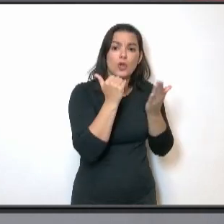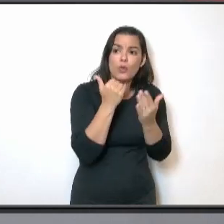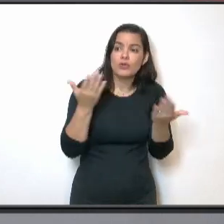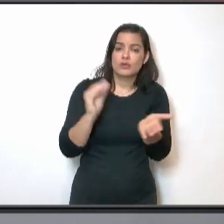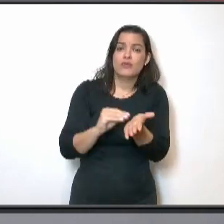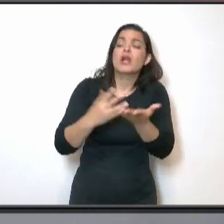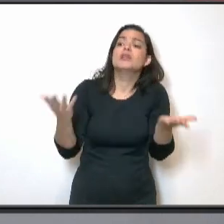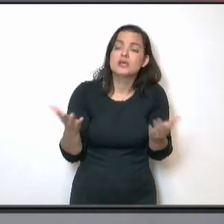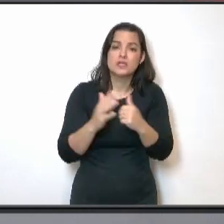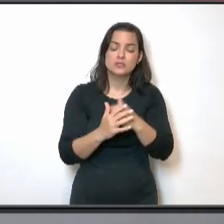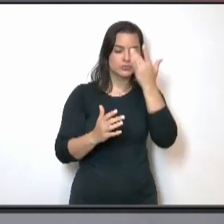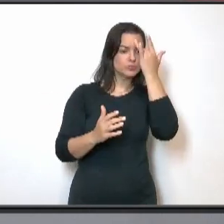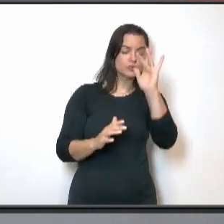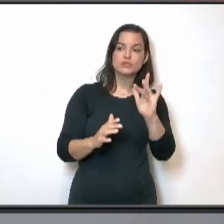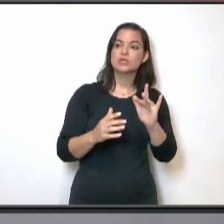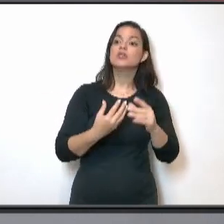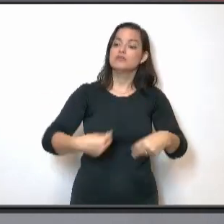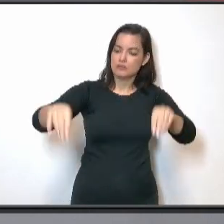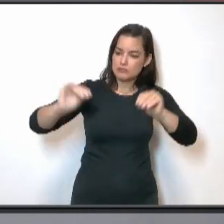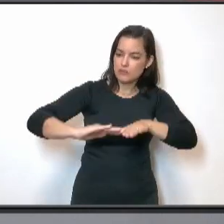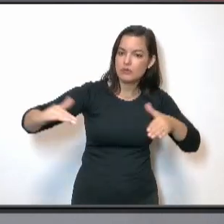Não sei. Nós vamos pôr a mesa, nós vamos orar.